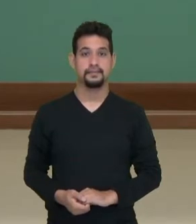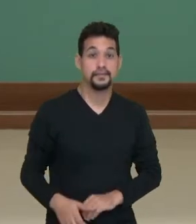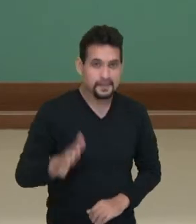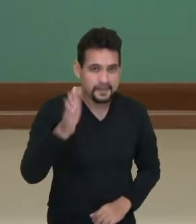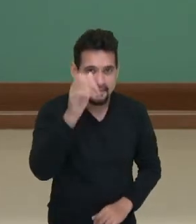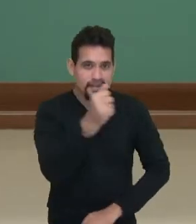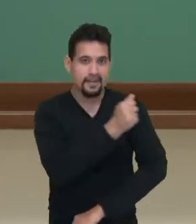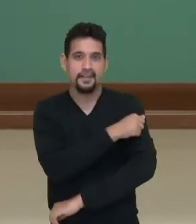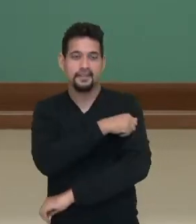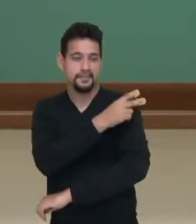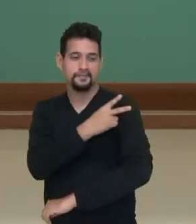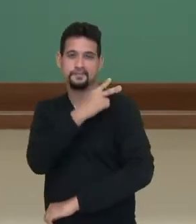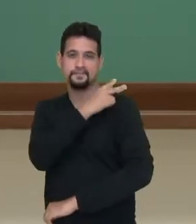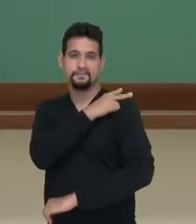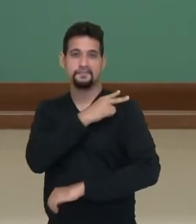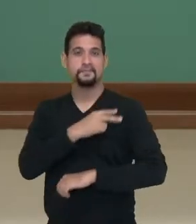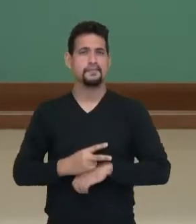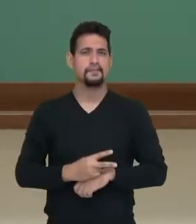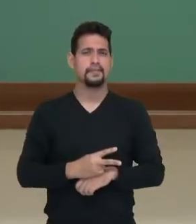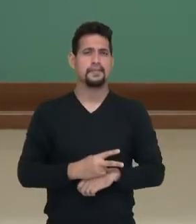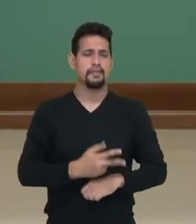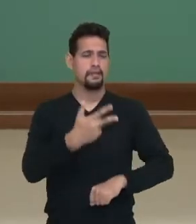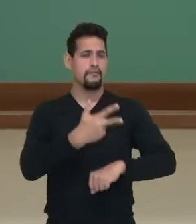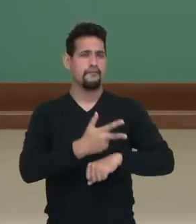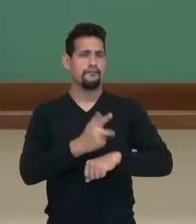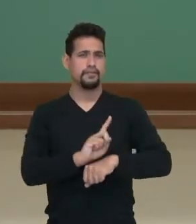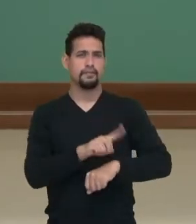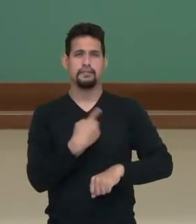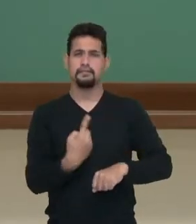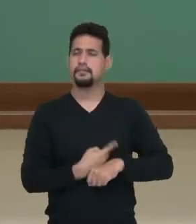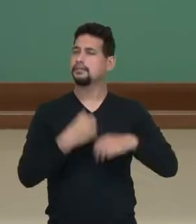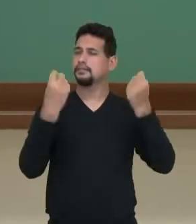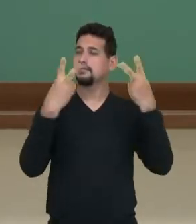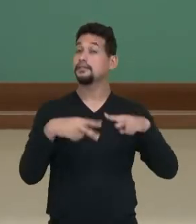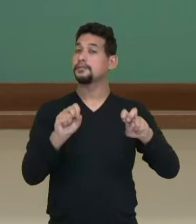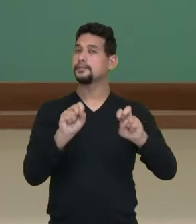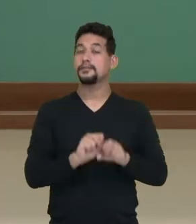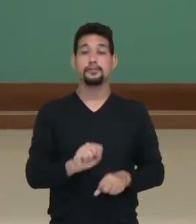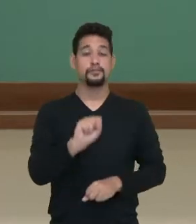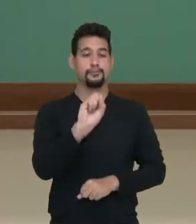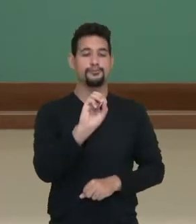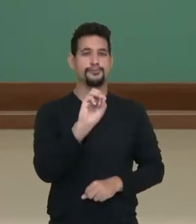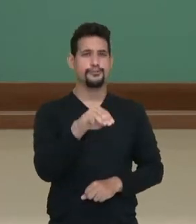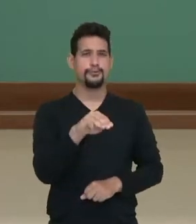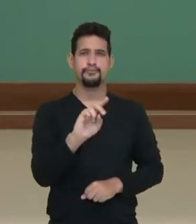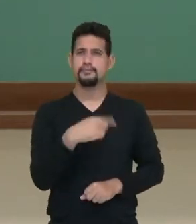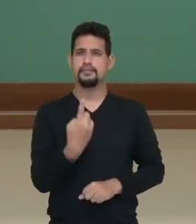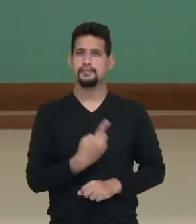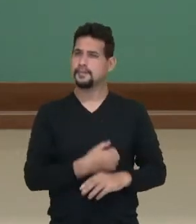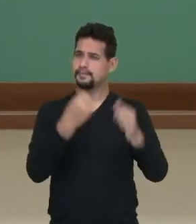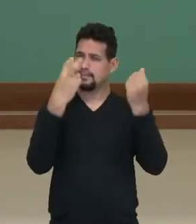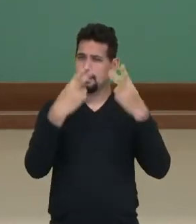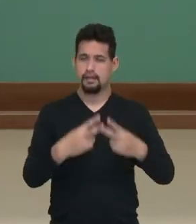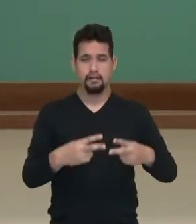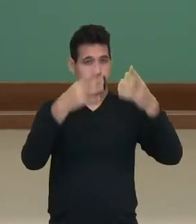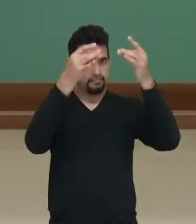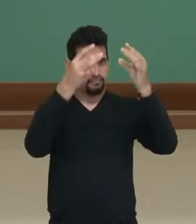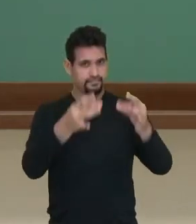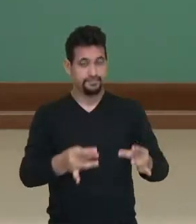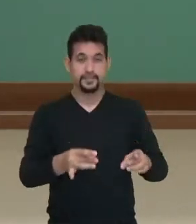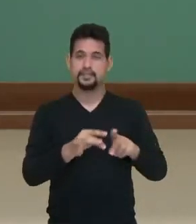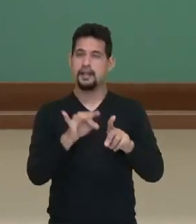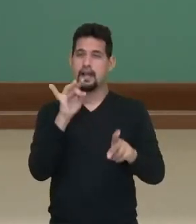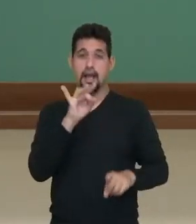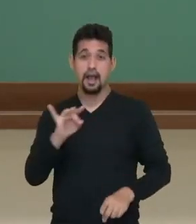Olá, estudantes da segunda série! Neste vídeo vamos falar sobre o som. Vamos falar especificamente da